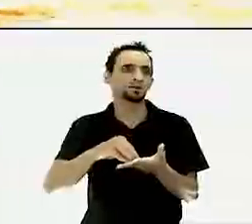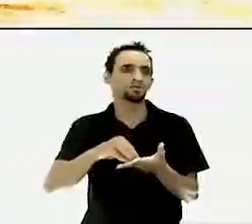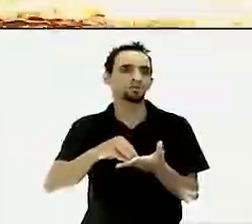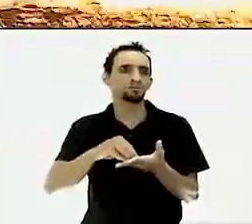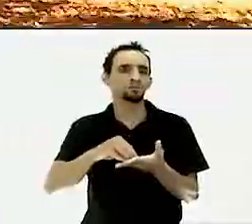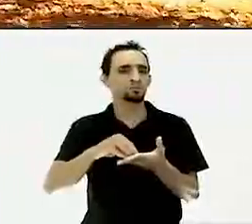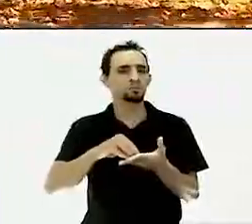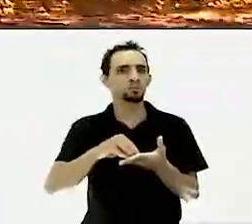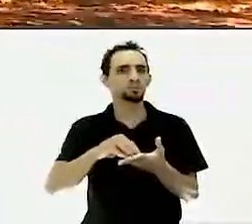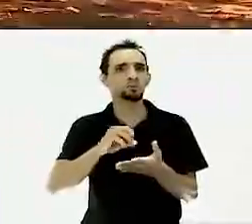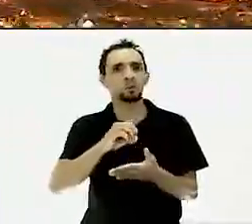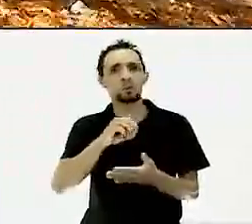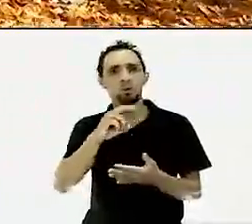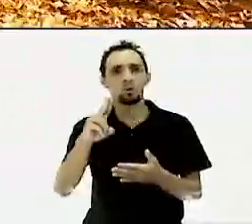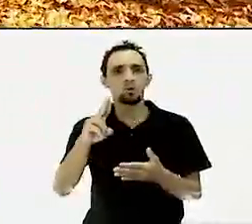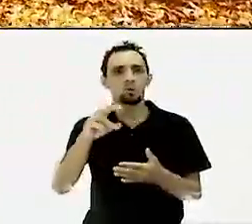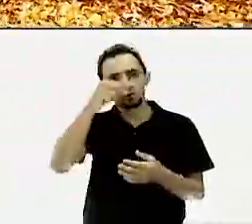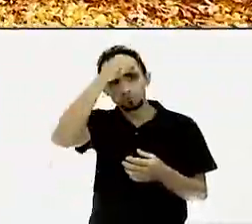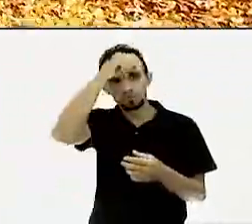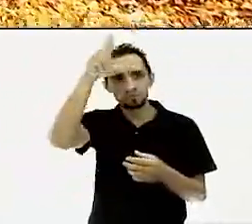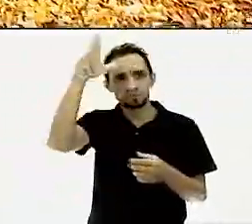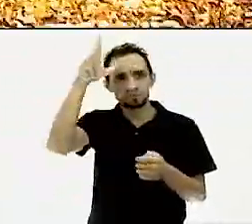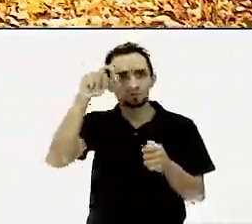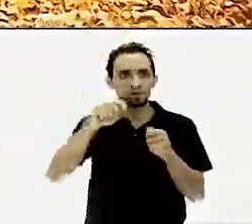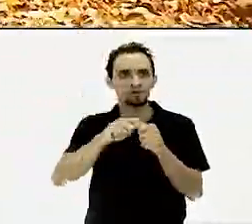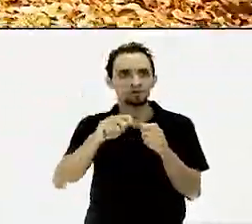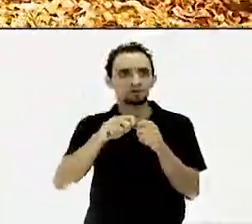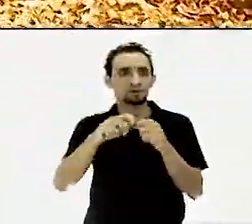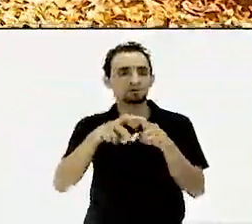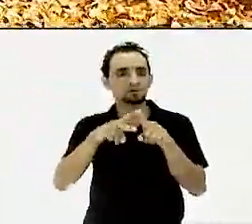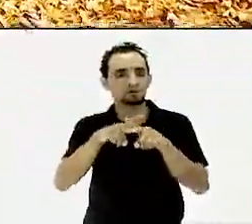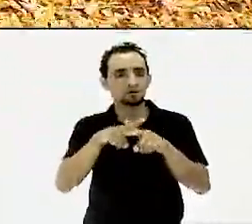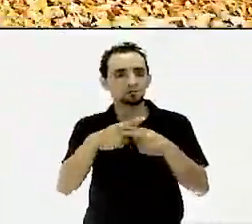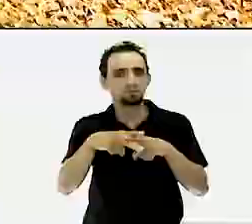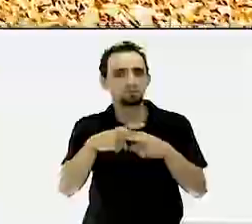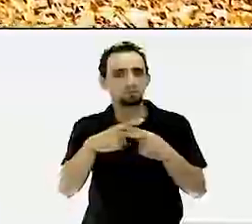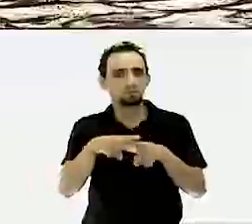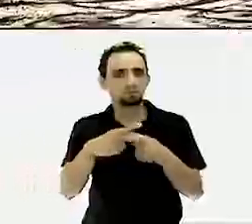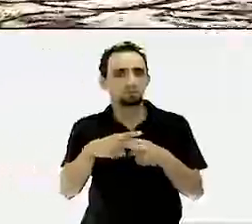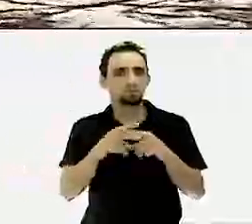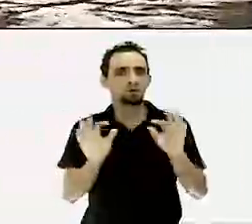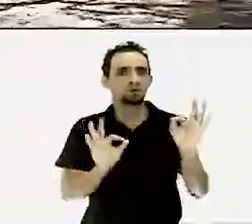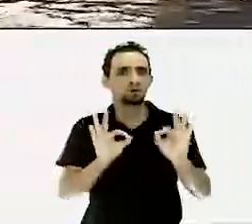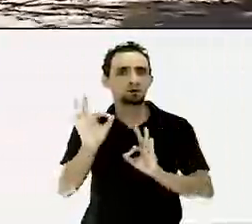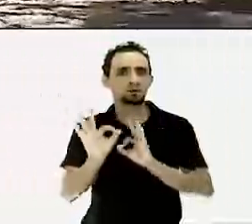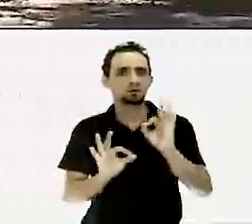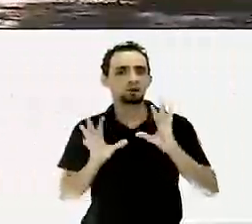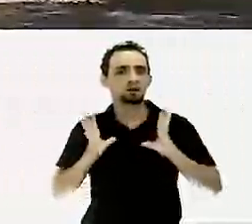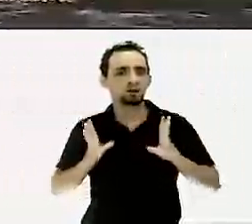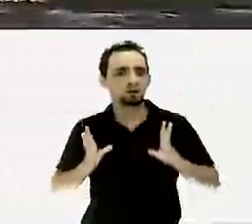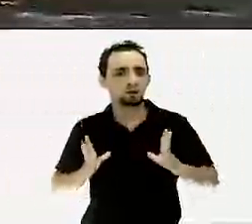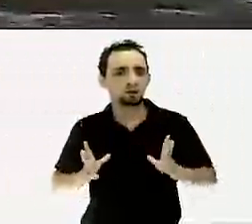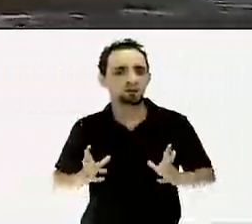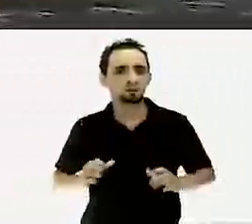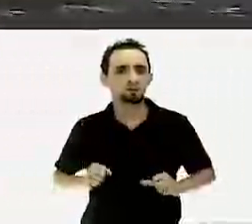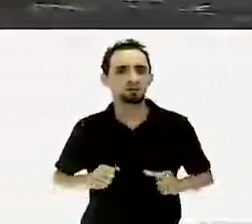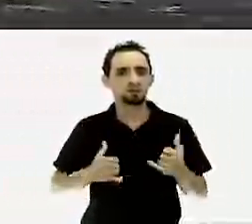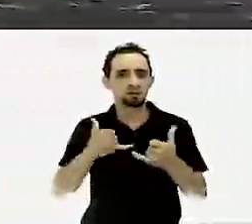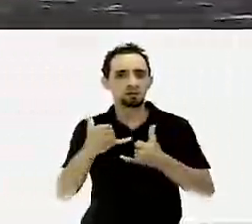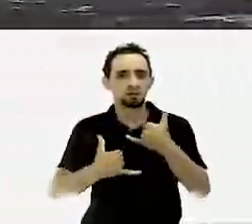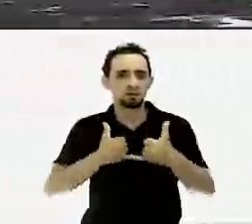Justificativa. A sugestão de novos brinquedos no campo é para dar maior conforto para as crianças brincarem. Também